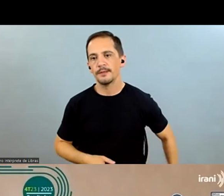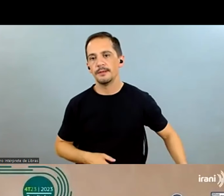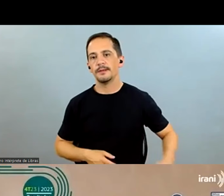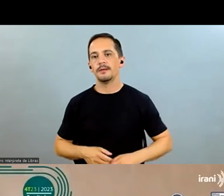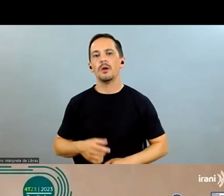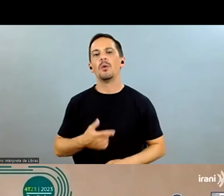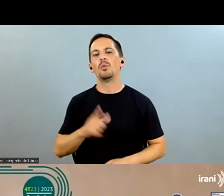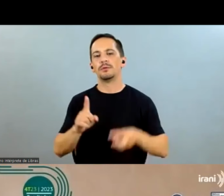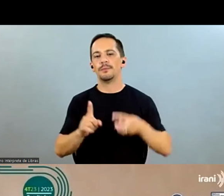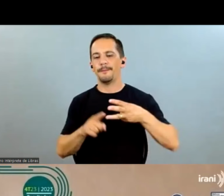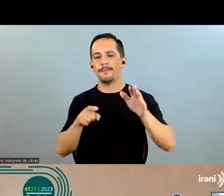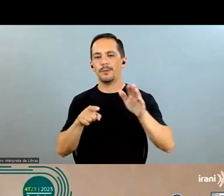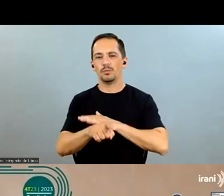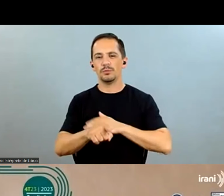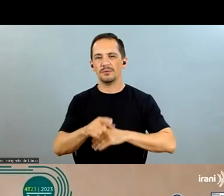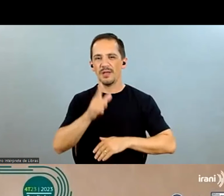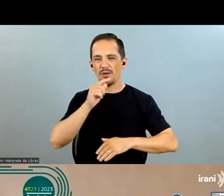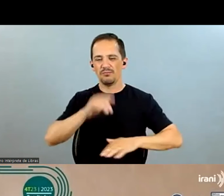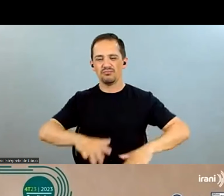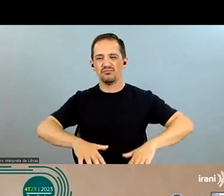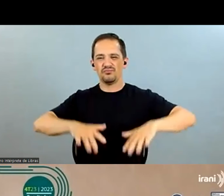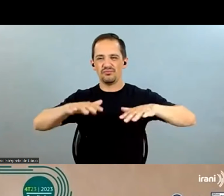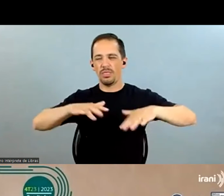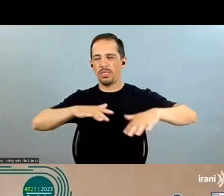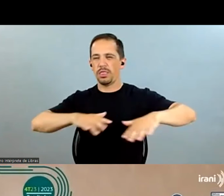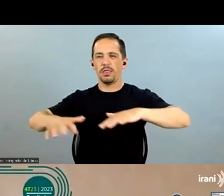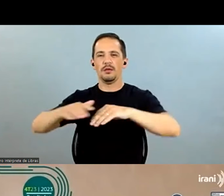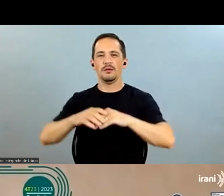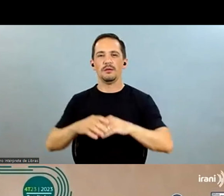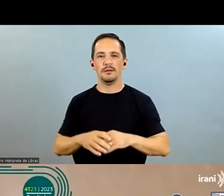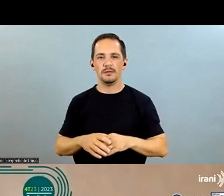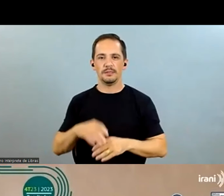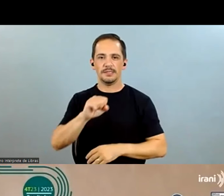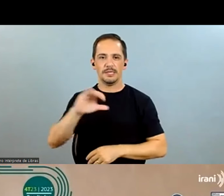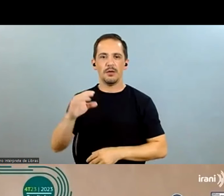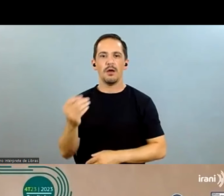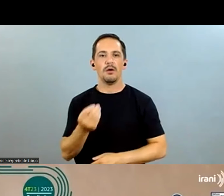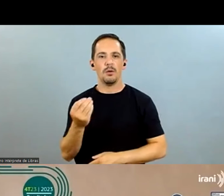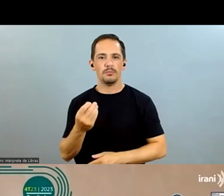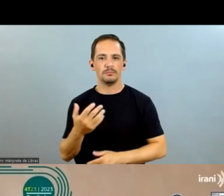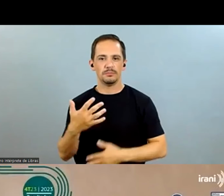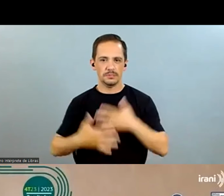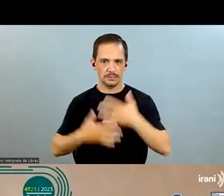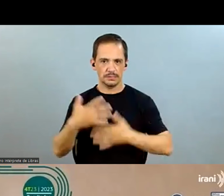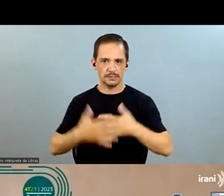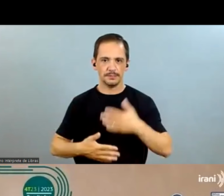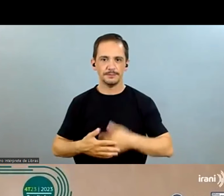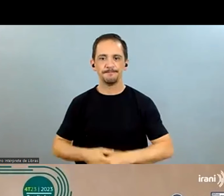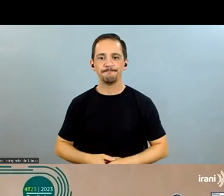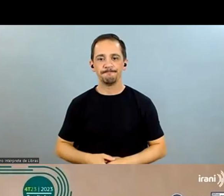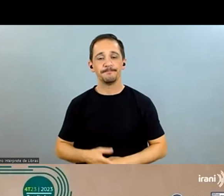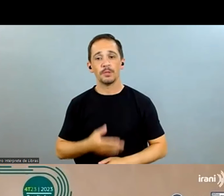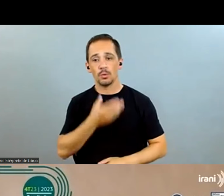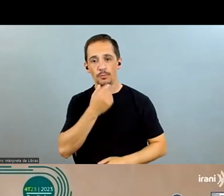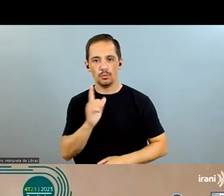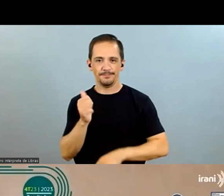enchentes o impacto das enchentes ao deixar pro Henrique falar boa boa tarde os